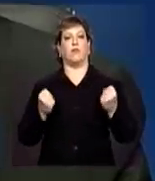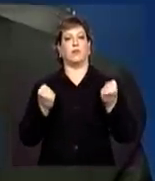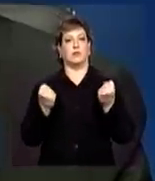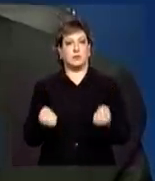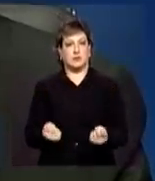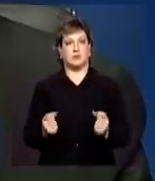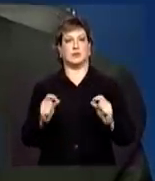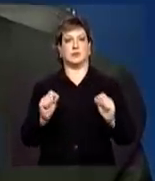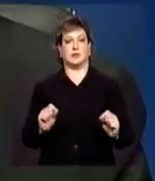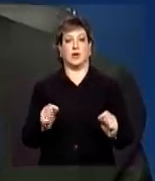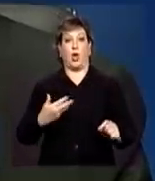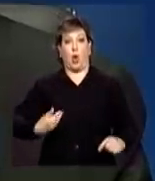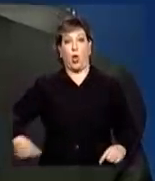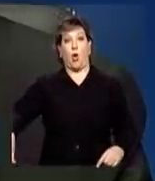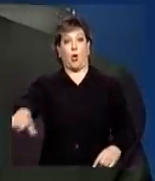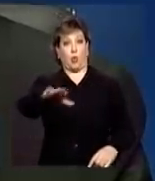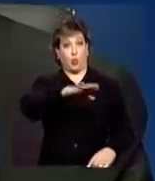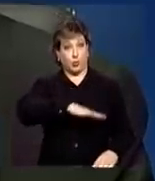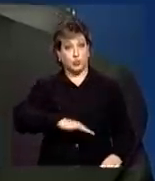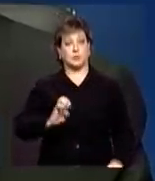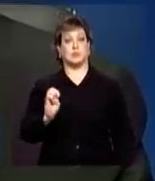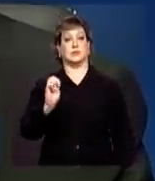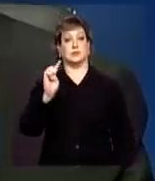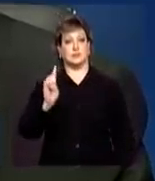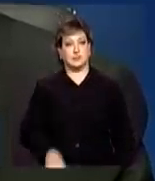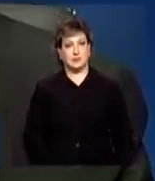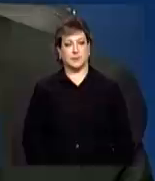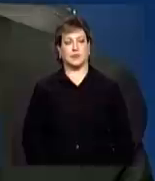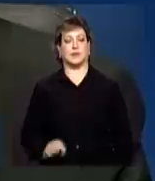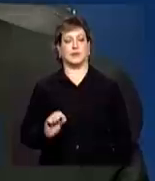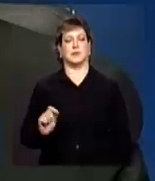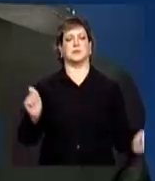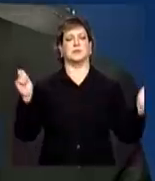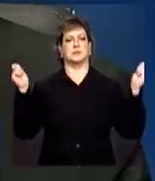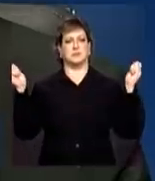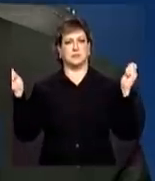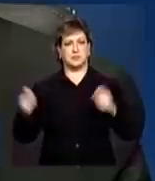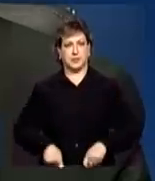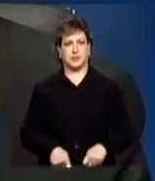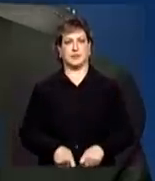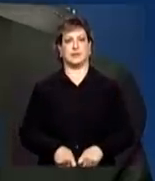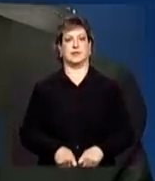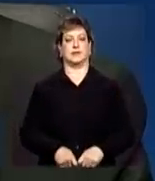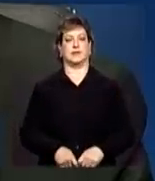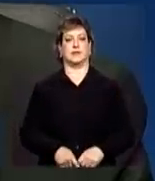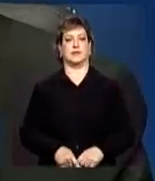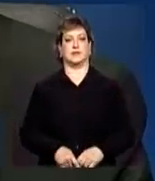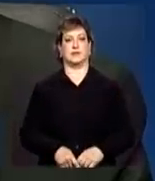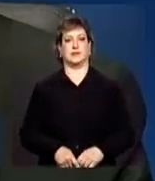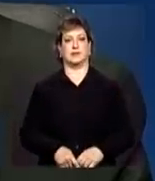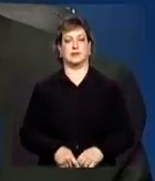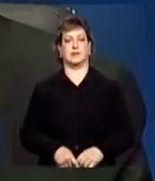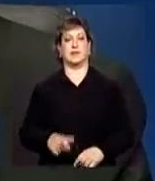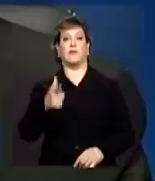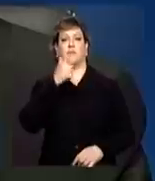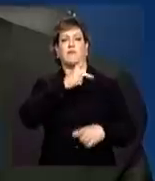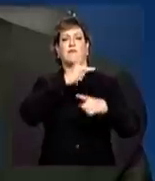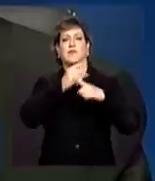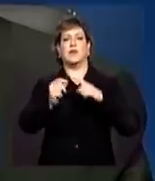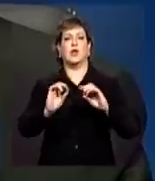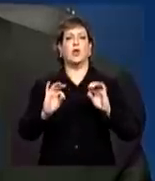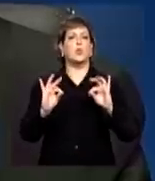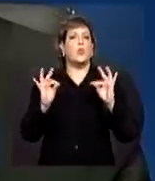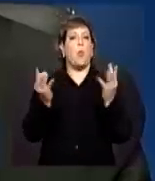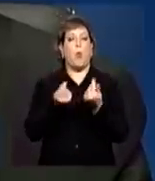fortalecidas de que nós somos capazes de superar todos